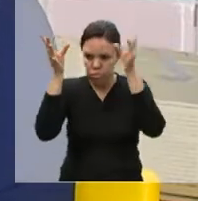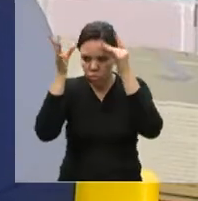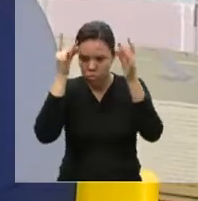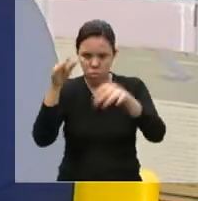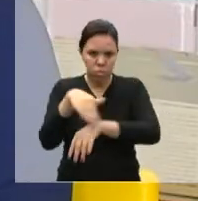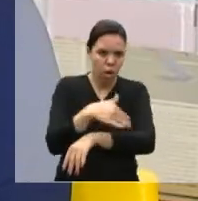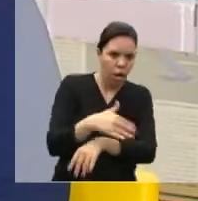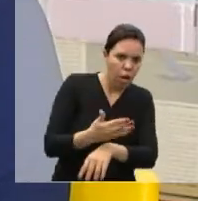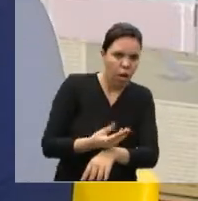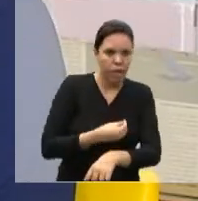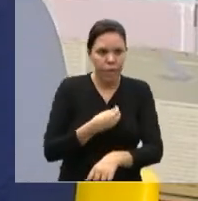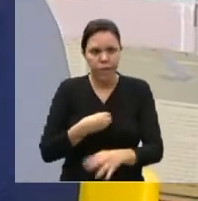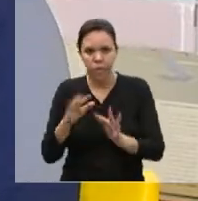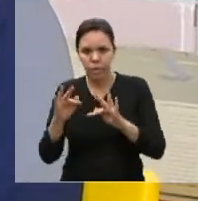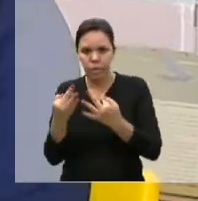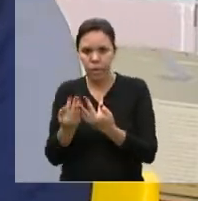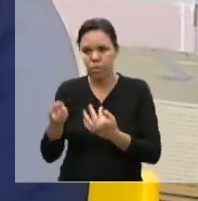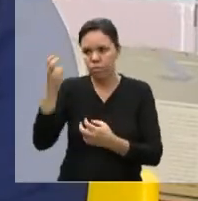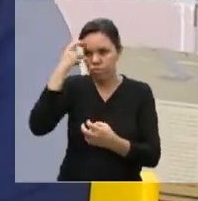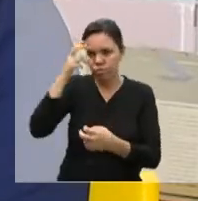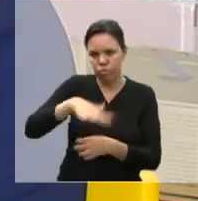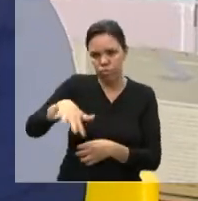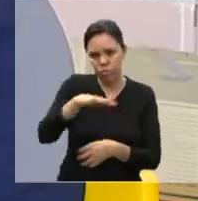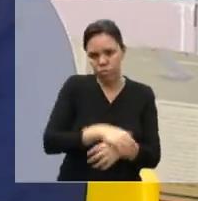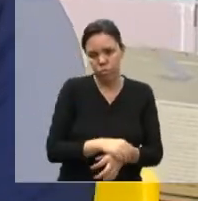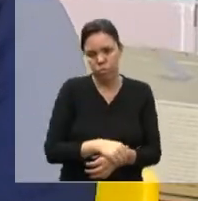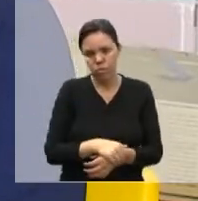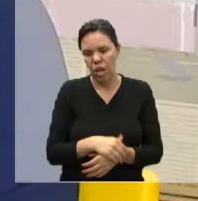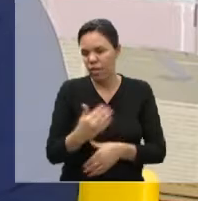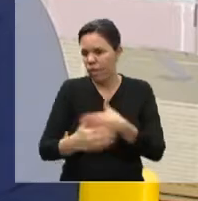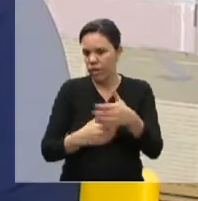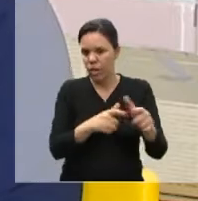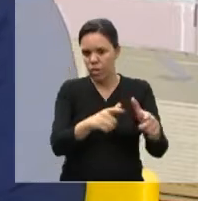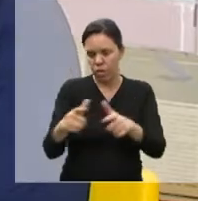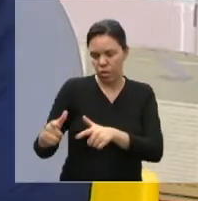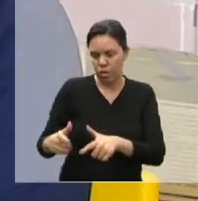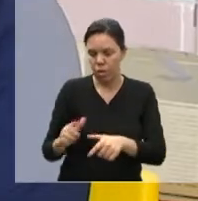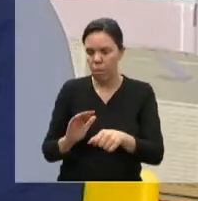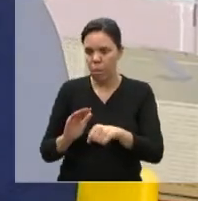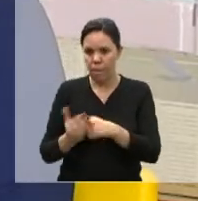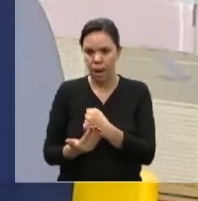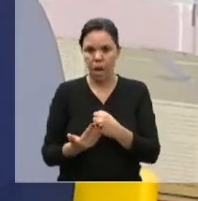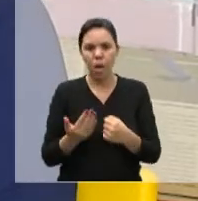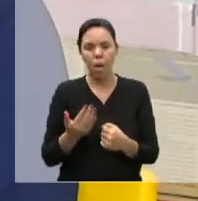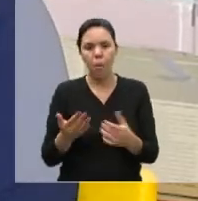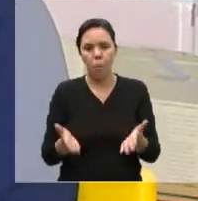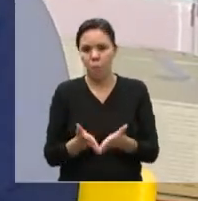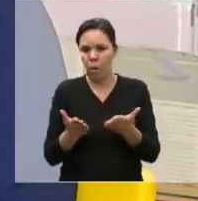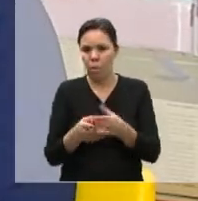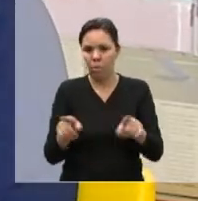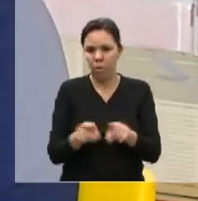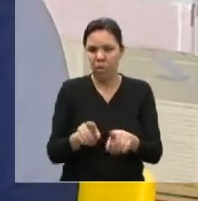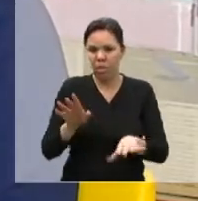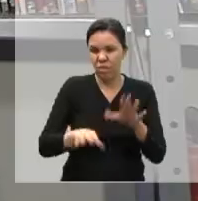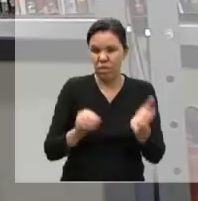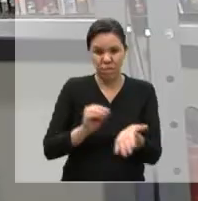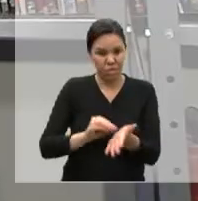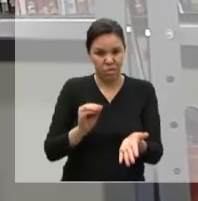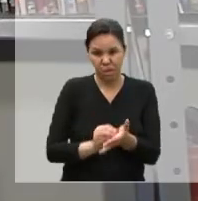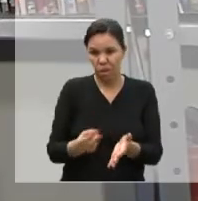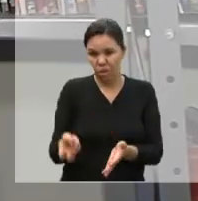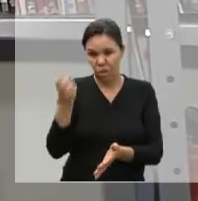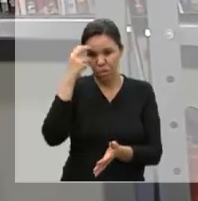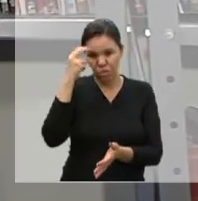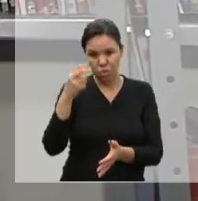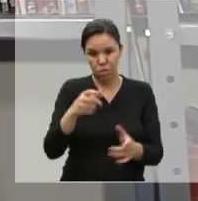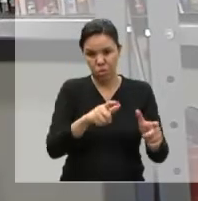culturais são ausentes. A família, muitas vezes, também é desestruturada. Então, a escola vem fazer esse papel de educar